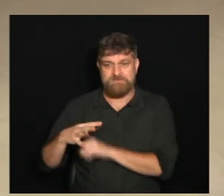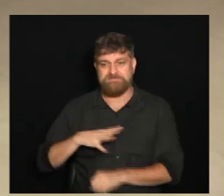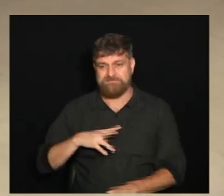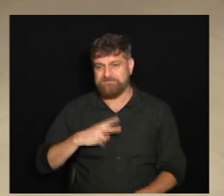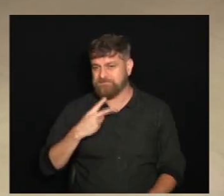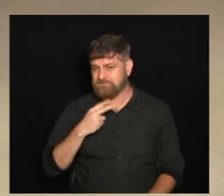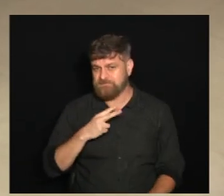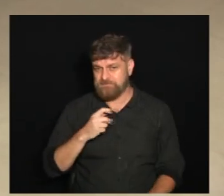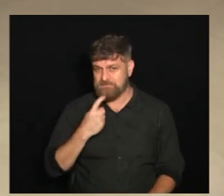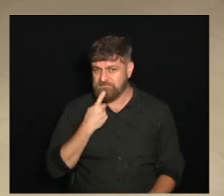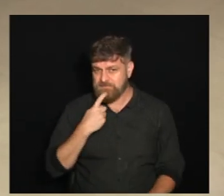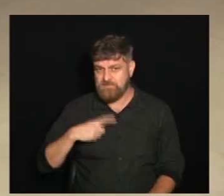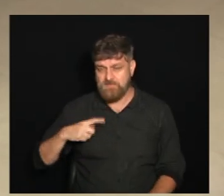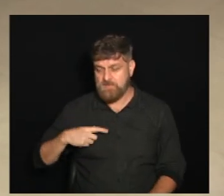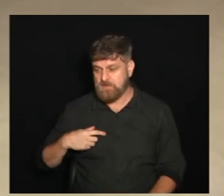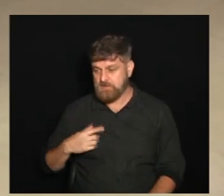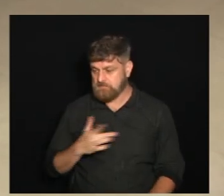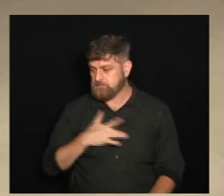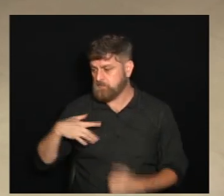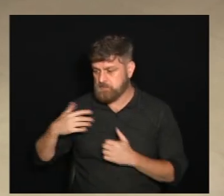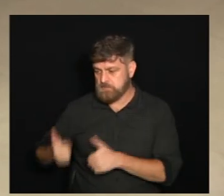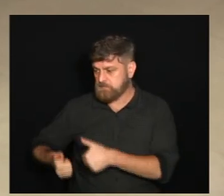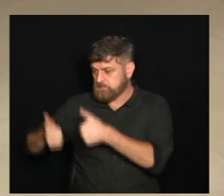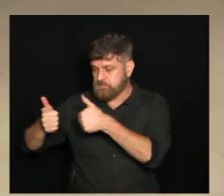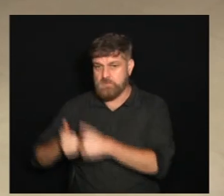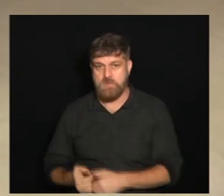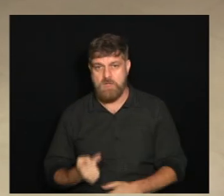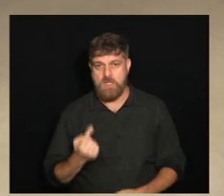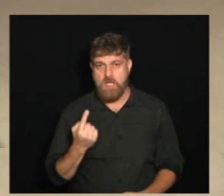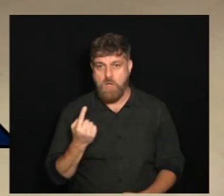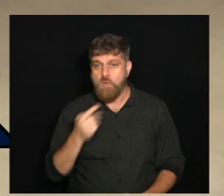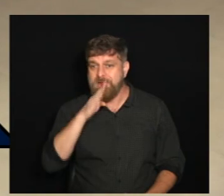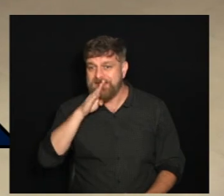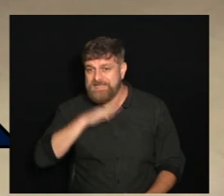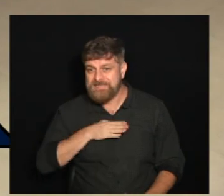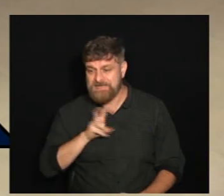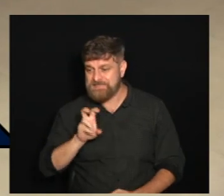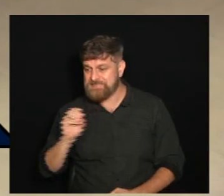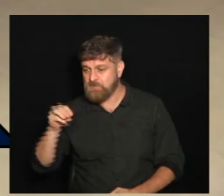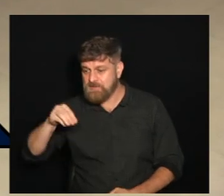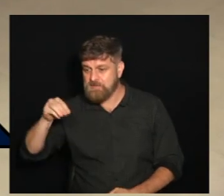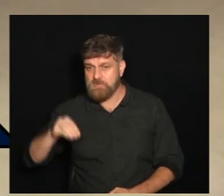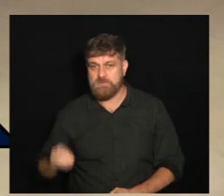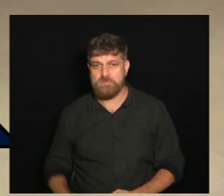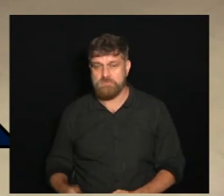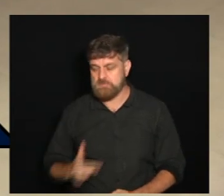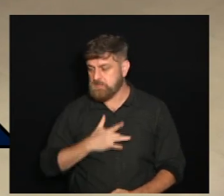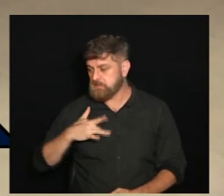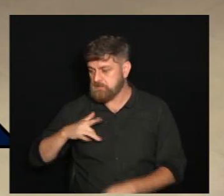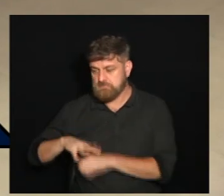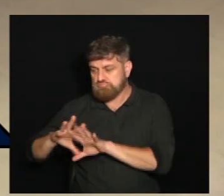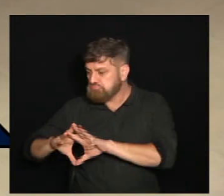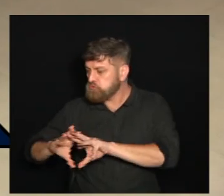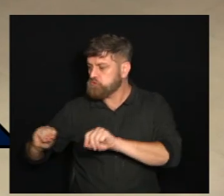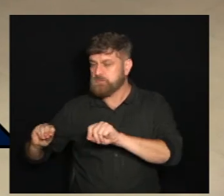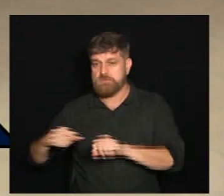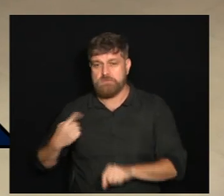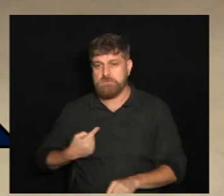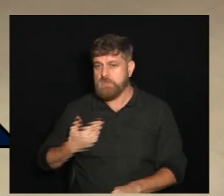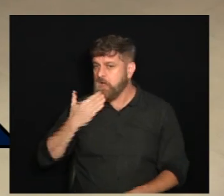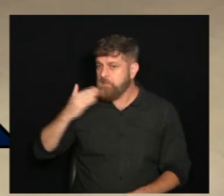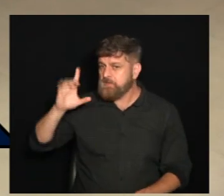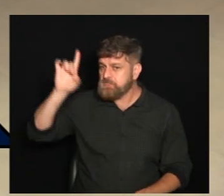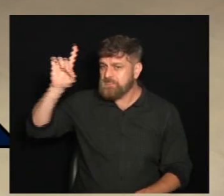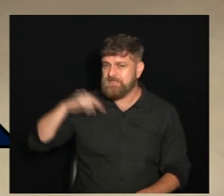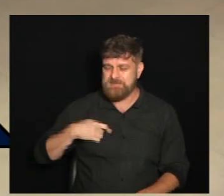Campinas, confirmado, teve alta hospitalar às 13 horas e 50 minutos de hoje. Então, rogar a Deus que nós tenhamos aí muitas e